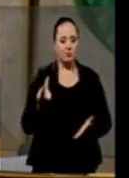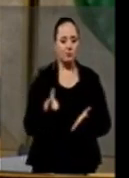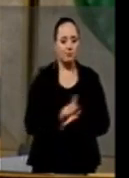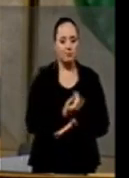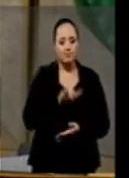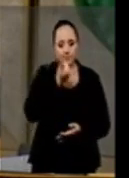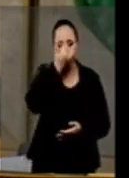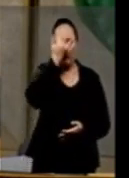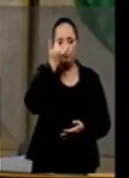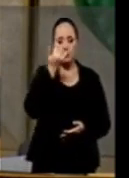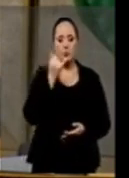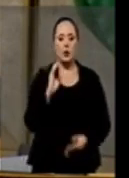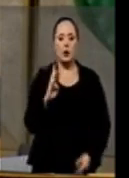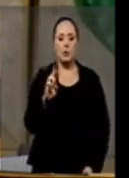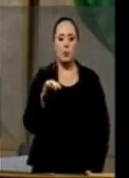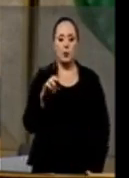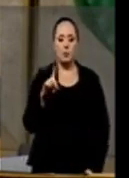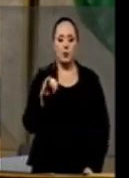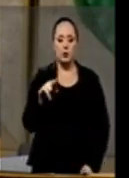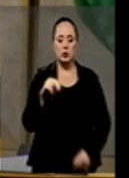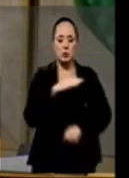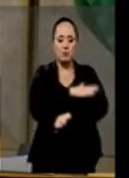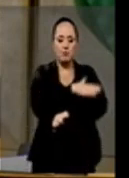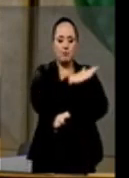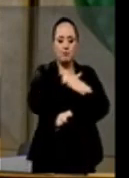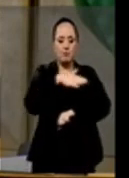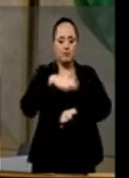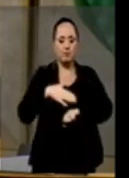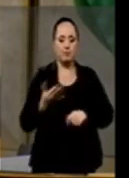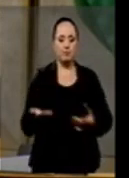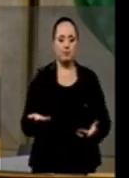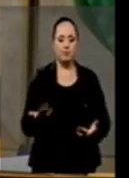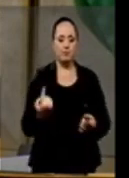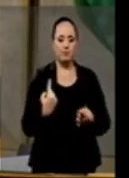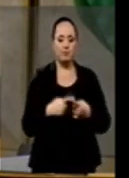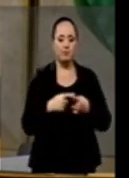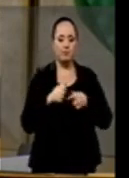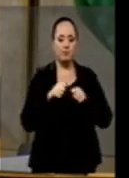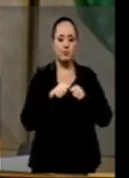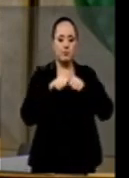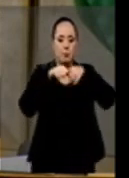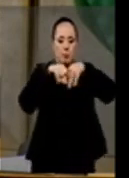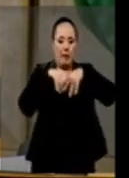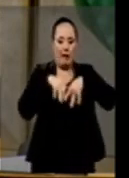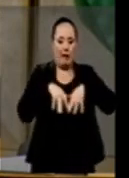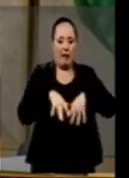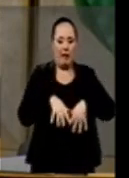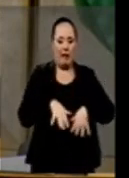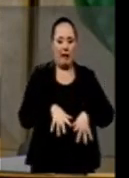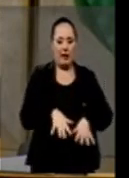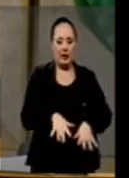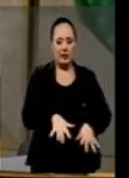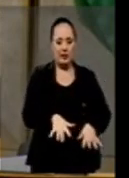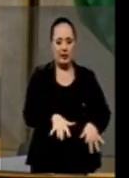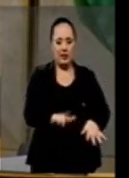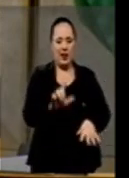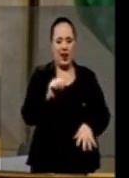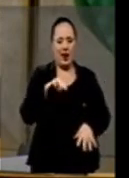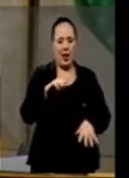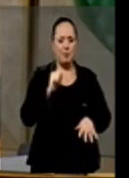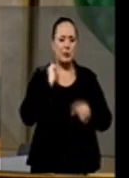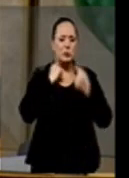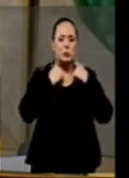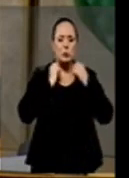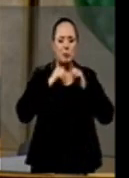em sua obra em brumadinho ministro toffolli quando uma barragem de rejeitos se rompe com um rio de lama que causa